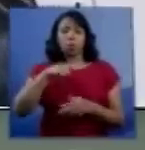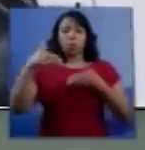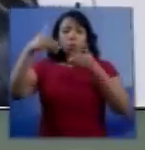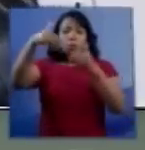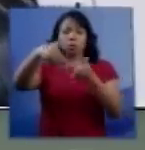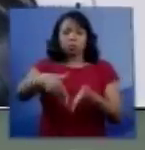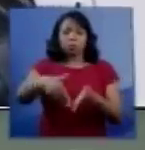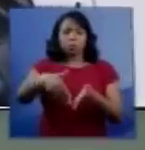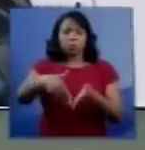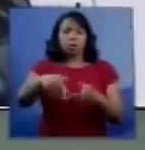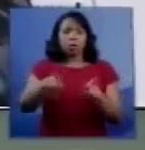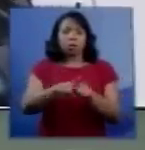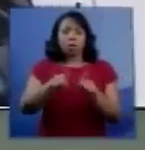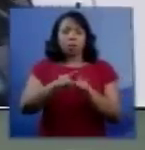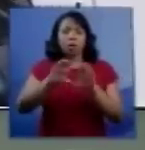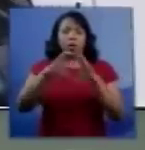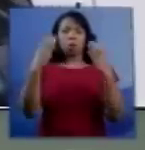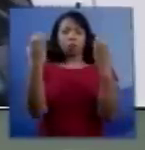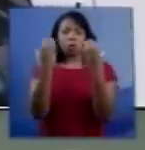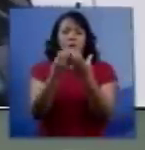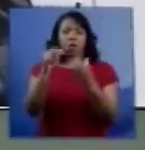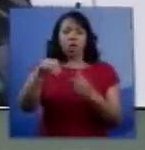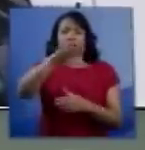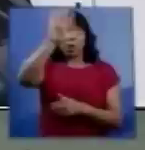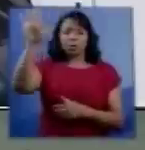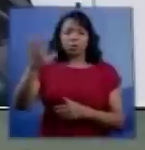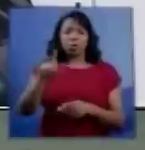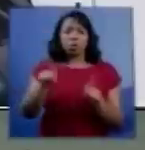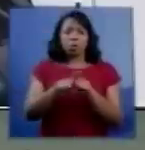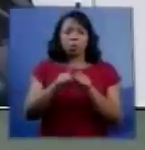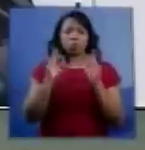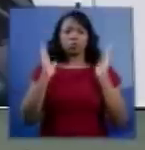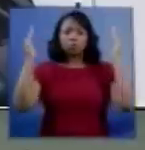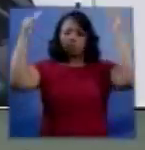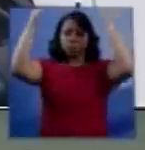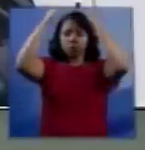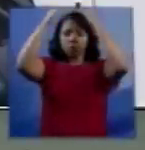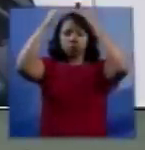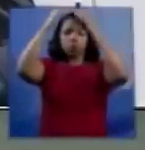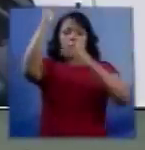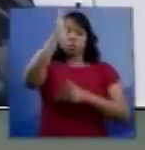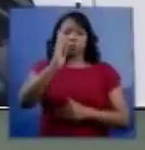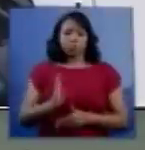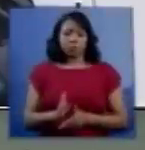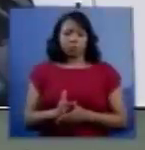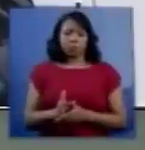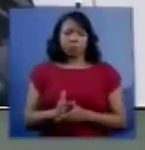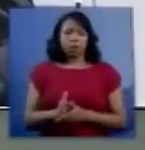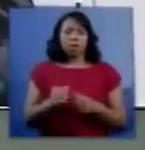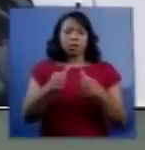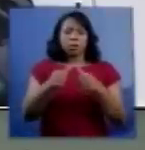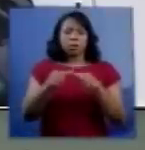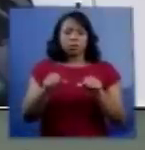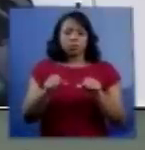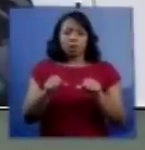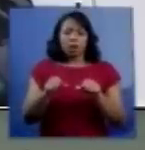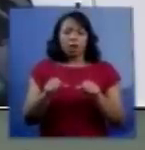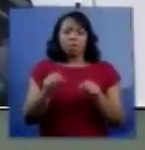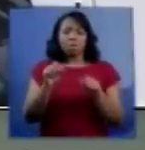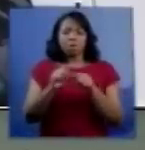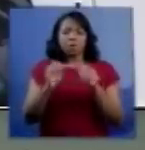comparecimento da conferência nacional dos bispos do Brasil e está a